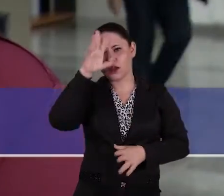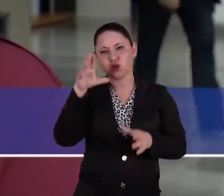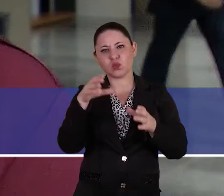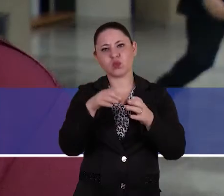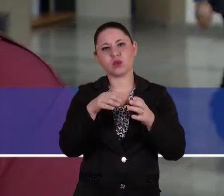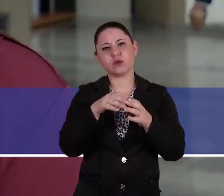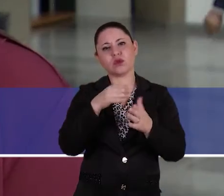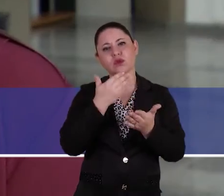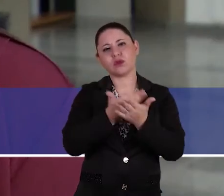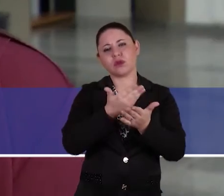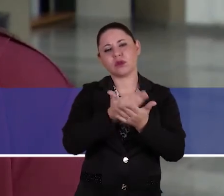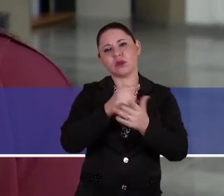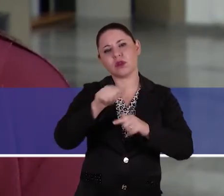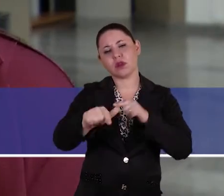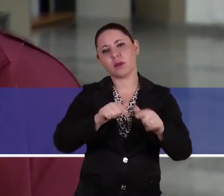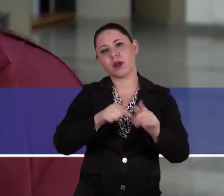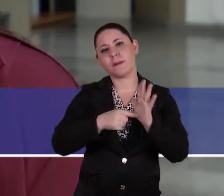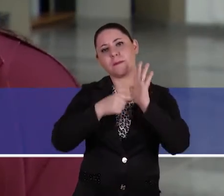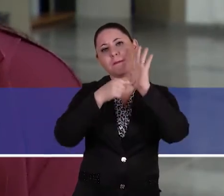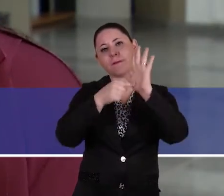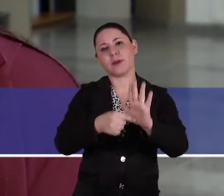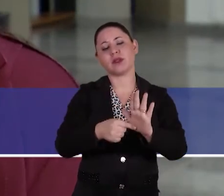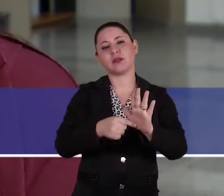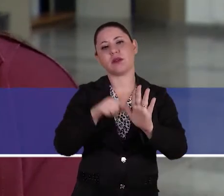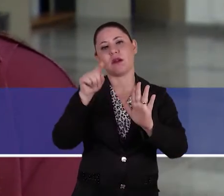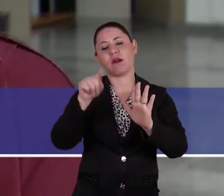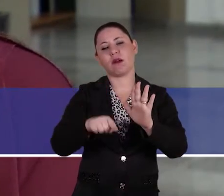de trabalho é apresentar